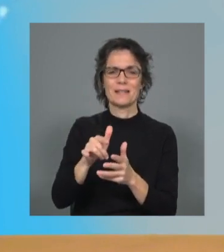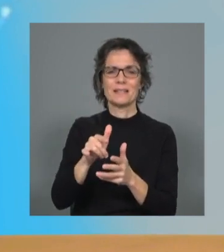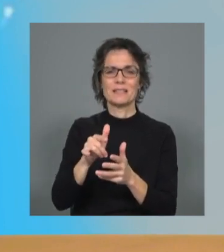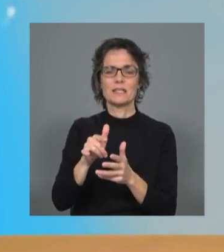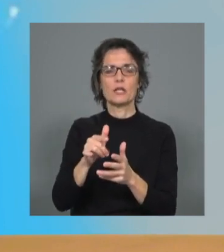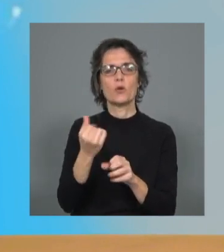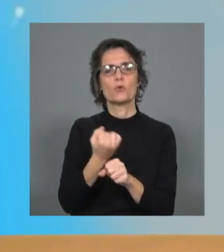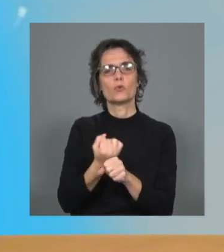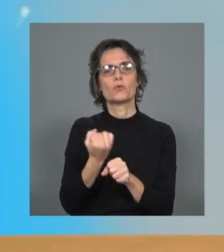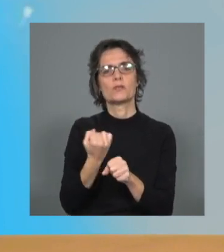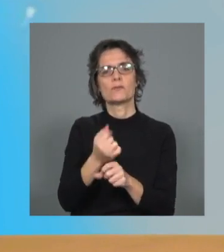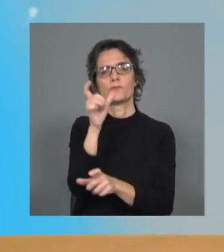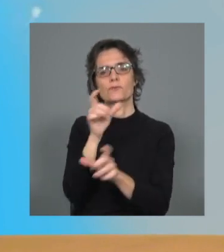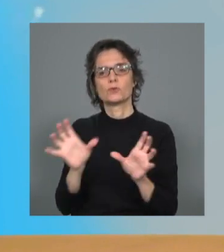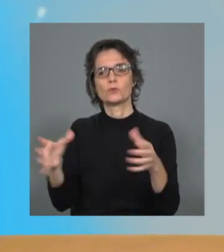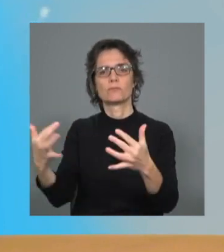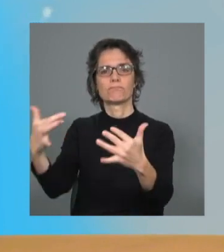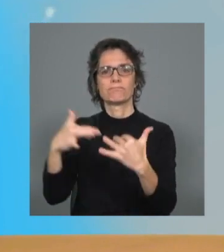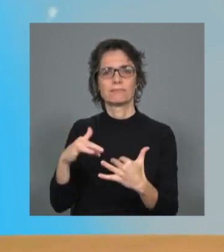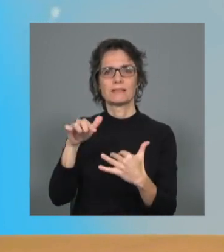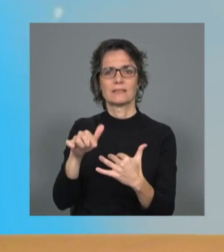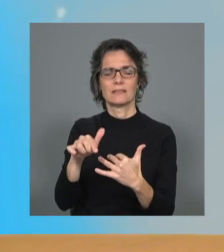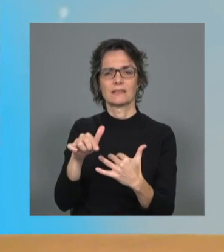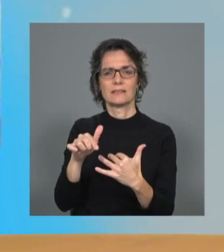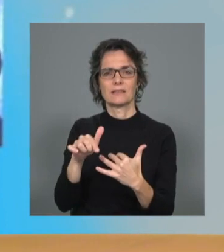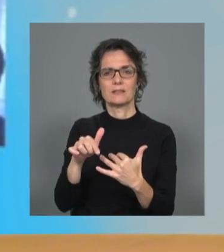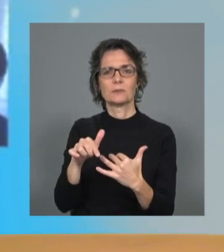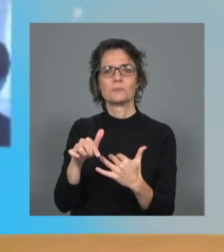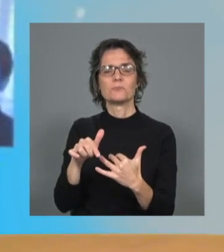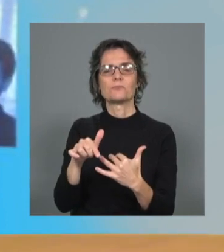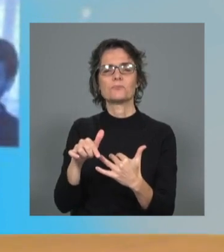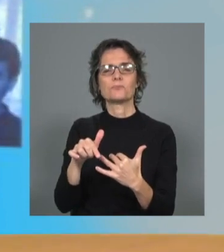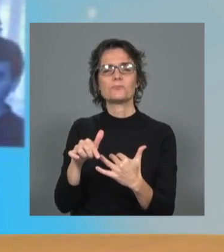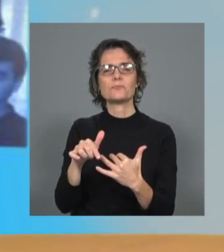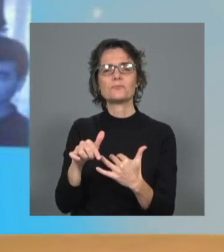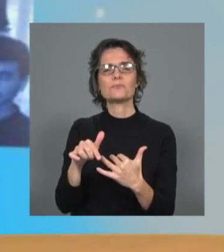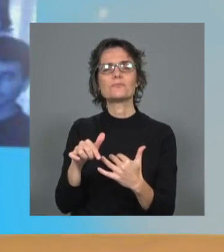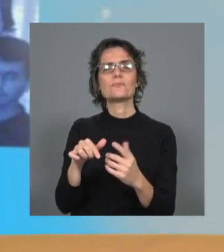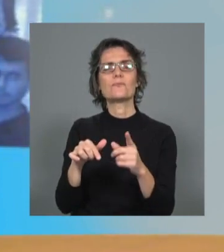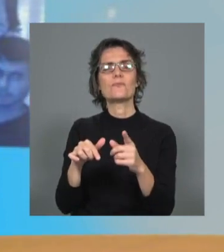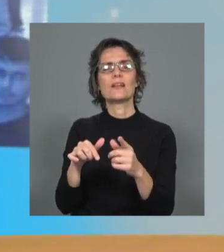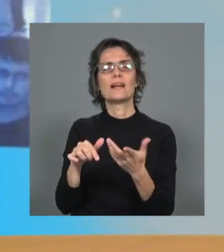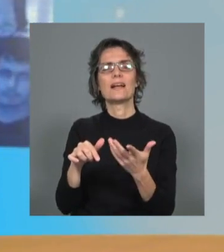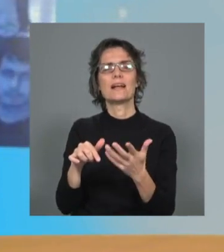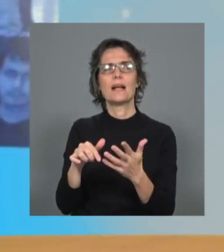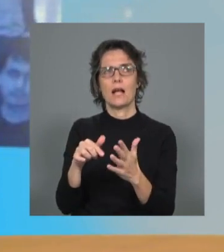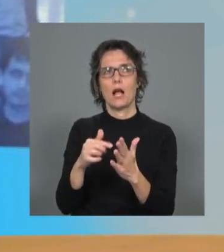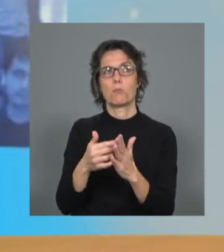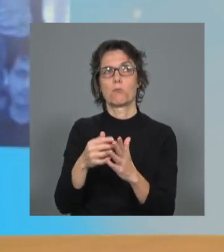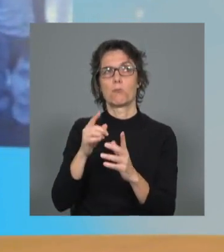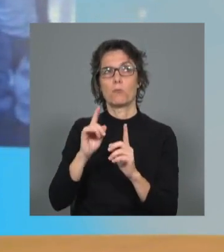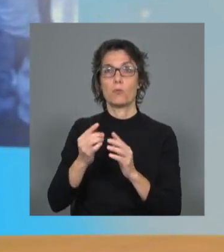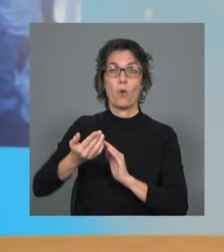este serviço às comunidades imigrantes é ainda mais, ainda é anterior a essa data, de